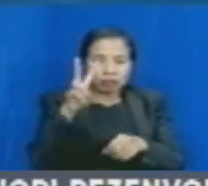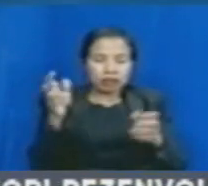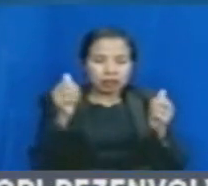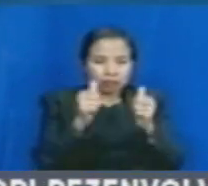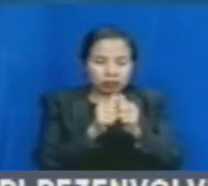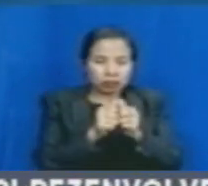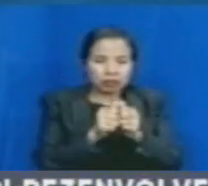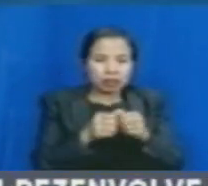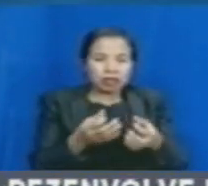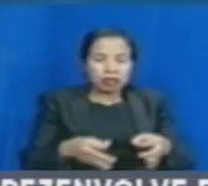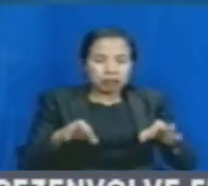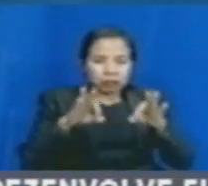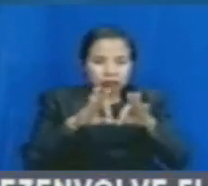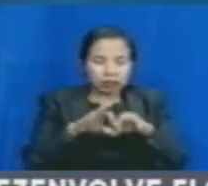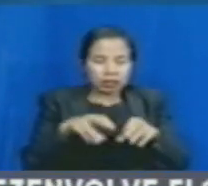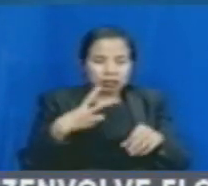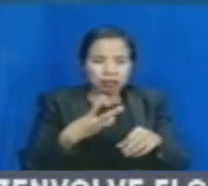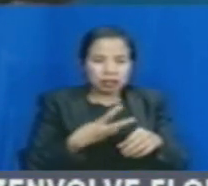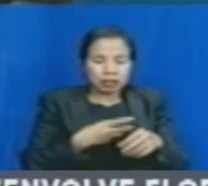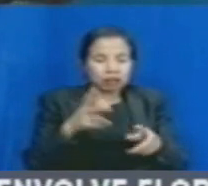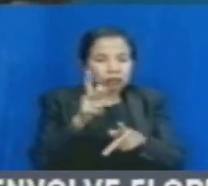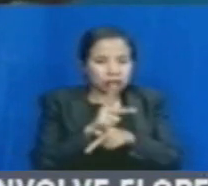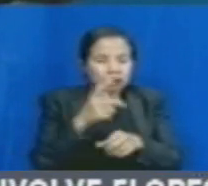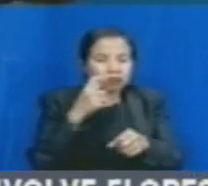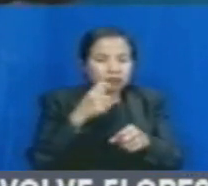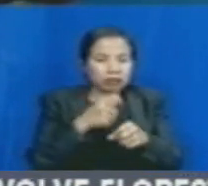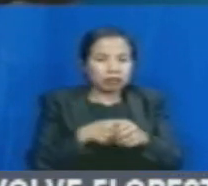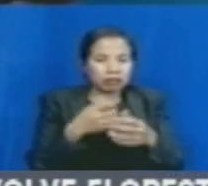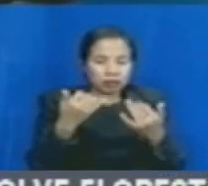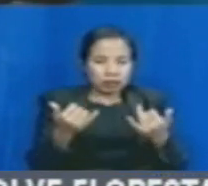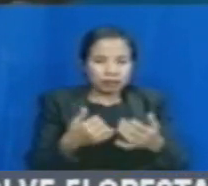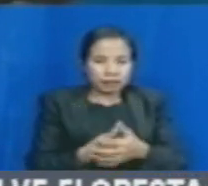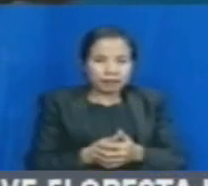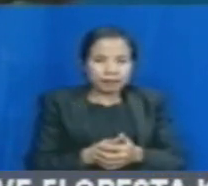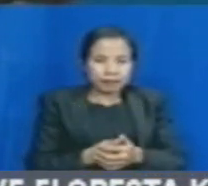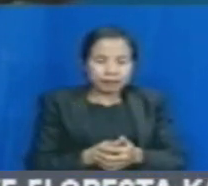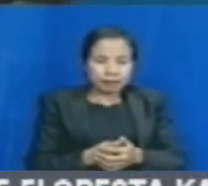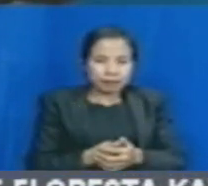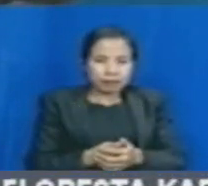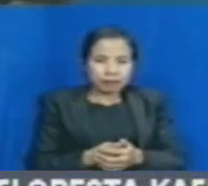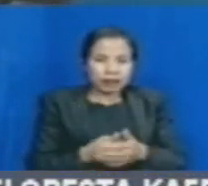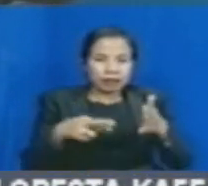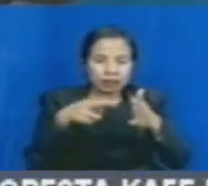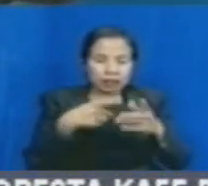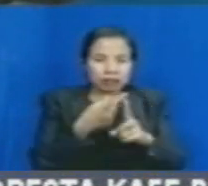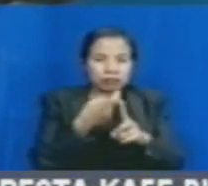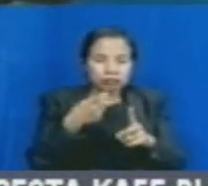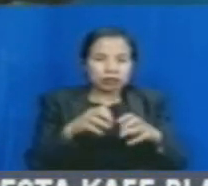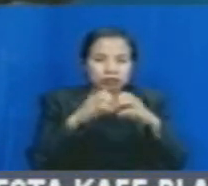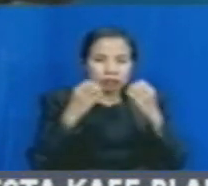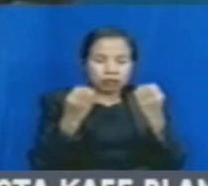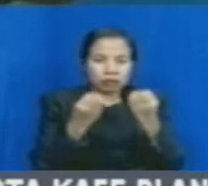ida né importante e te a tu assegura momentum ida né. Ok. Em termos regulamentos o OMC,